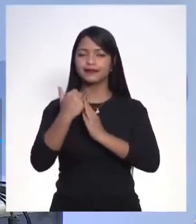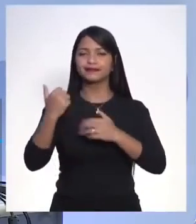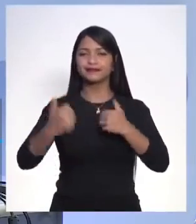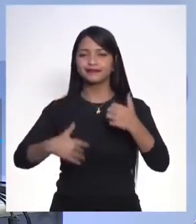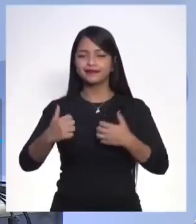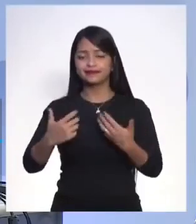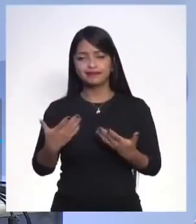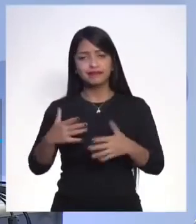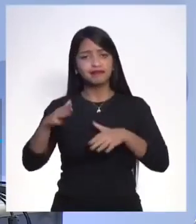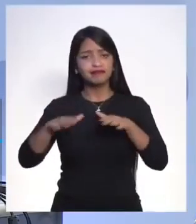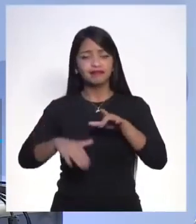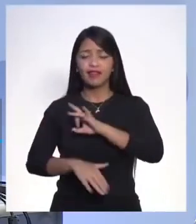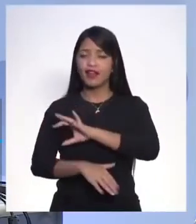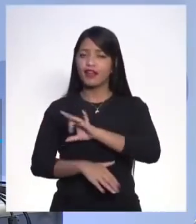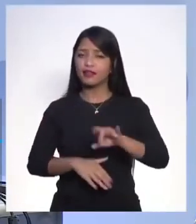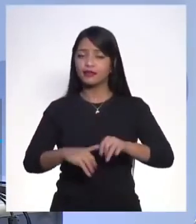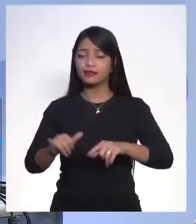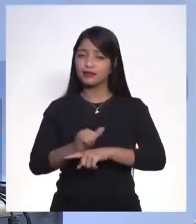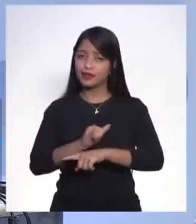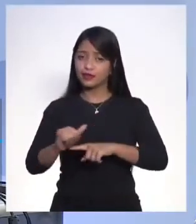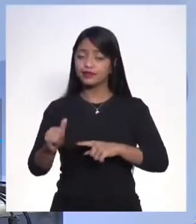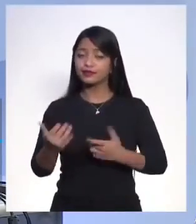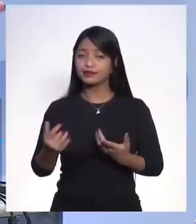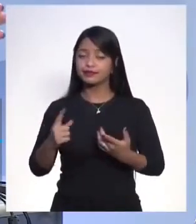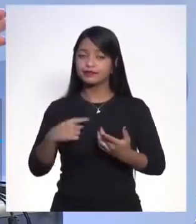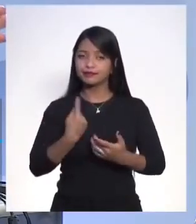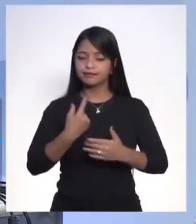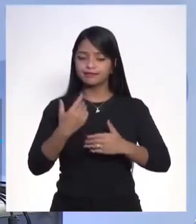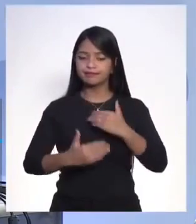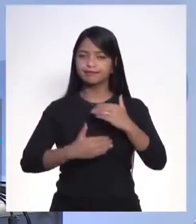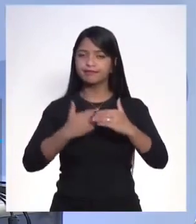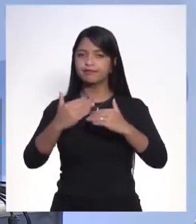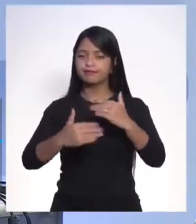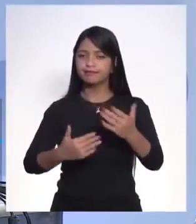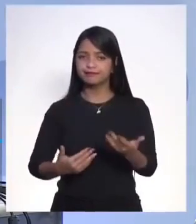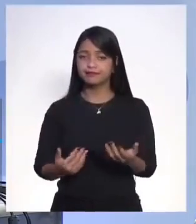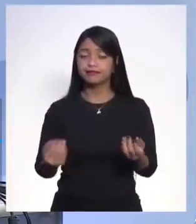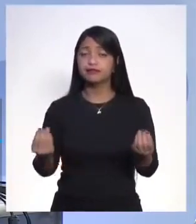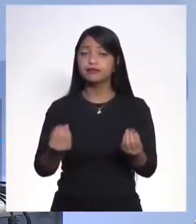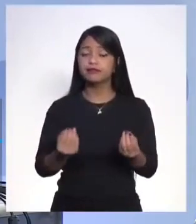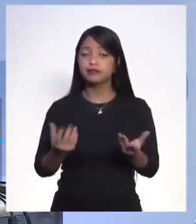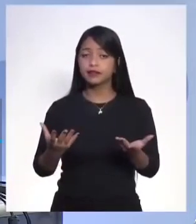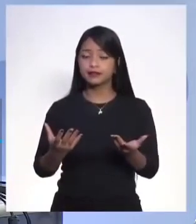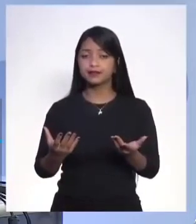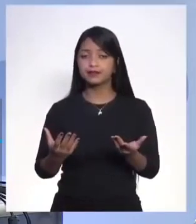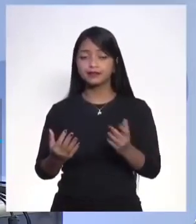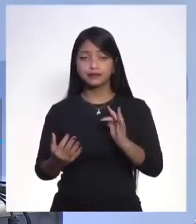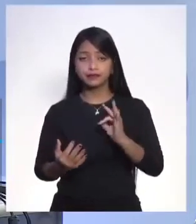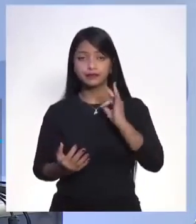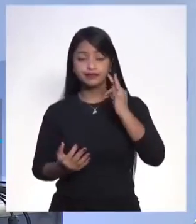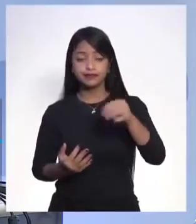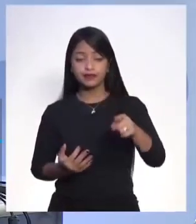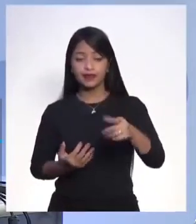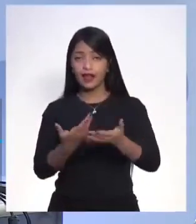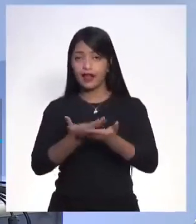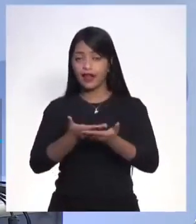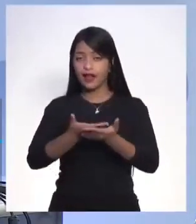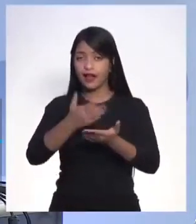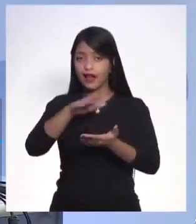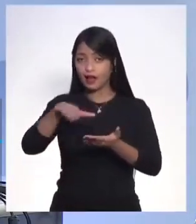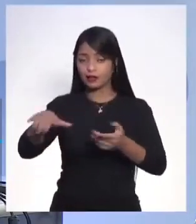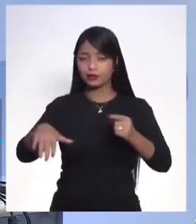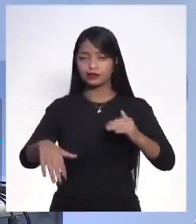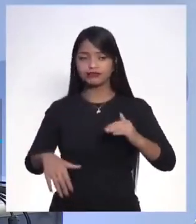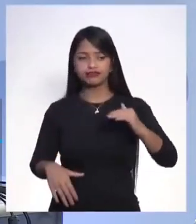são estratégias de leitura que nós vamos desenvolvendo com eles, para quando esse aluno chegar lá no ensino